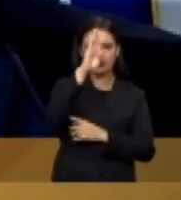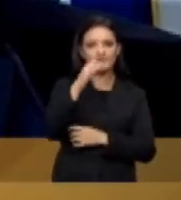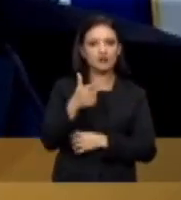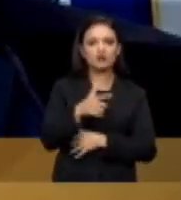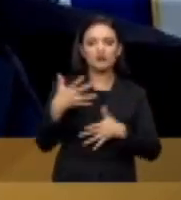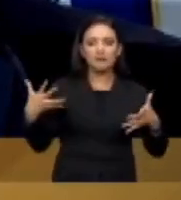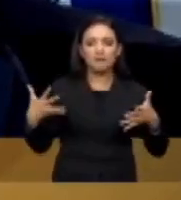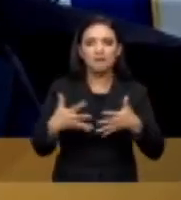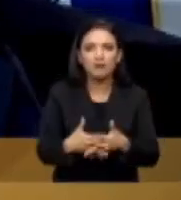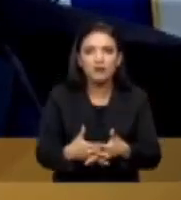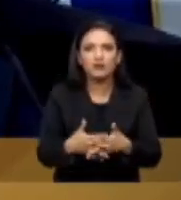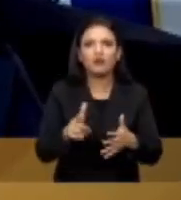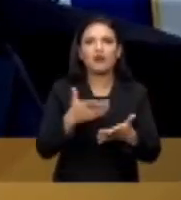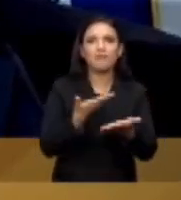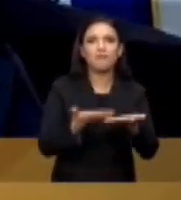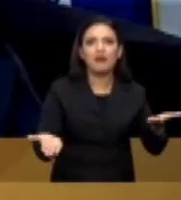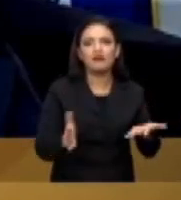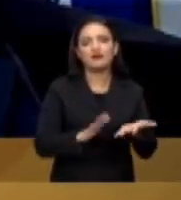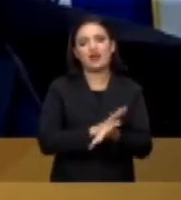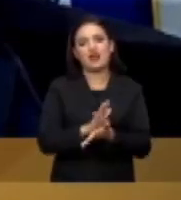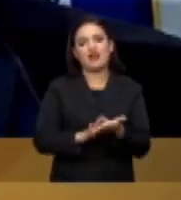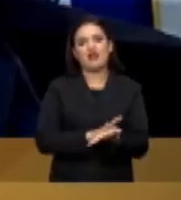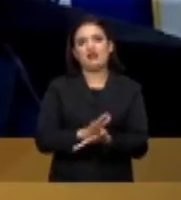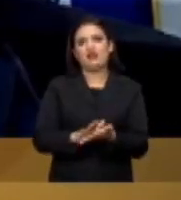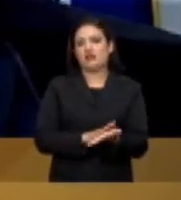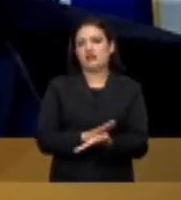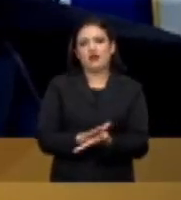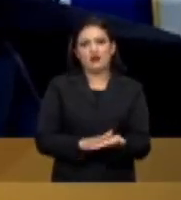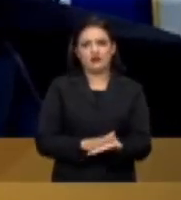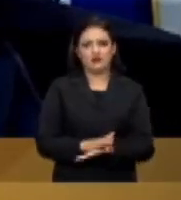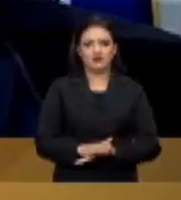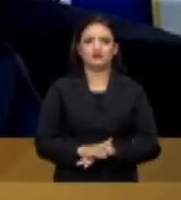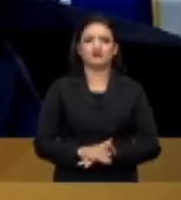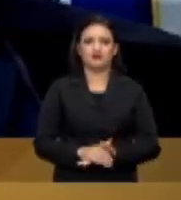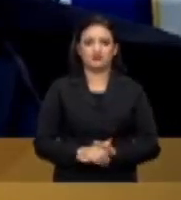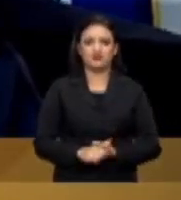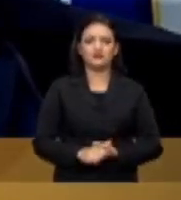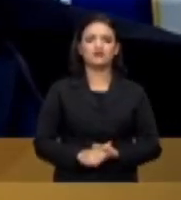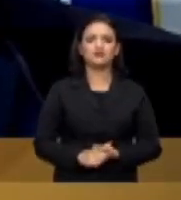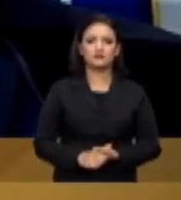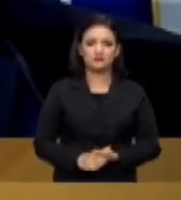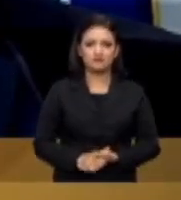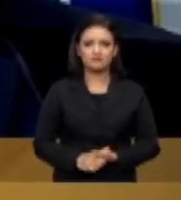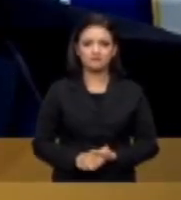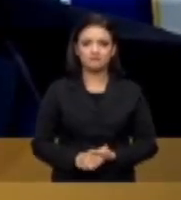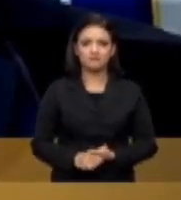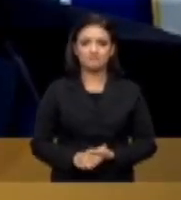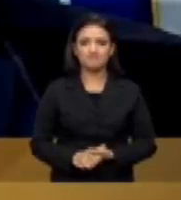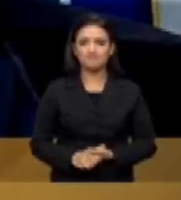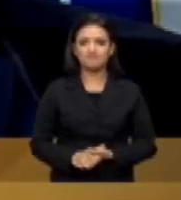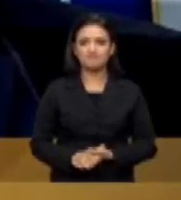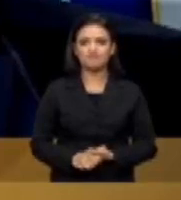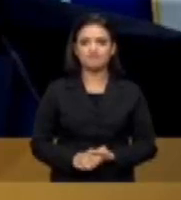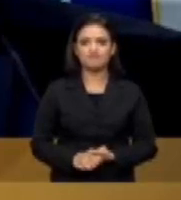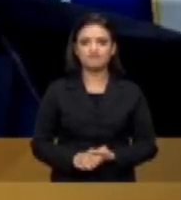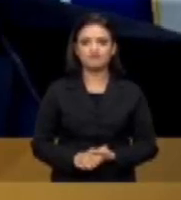sejam restringidos ao ponto de serem suprimidos, subtraídos, sem que tal